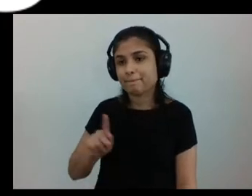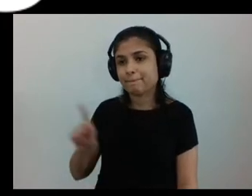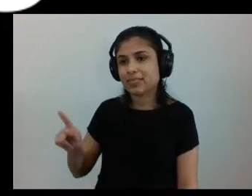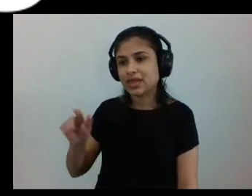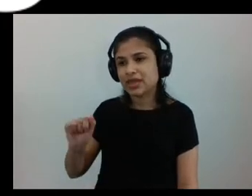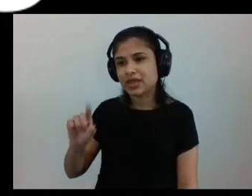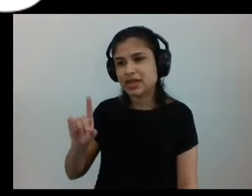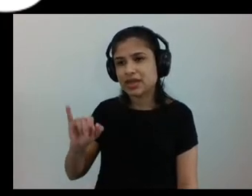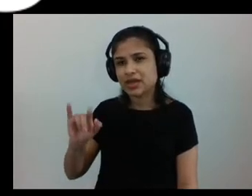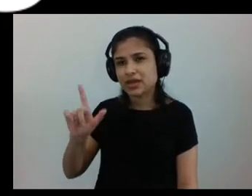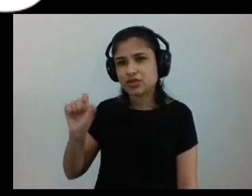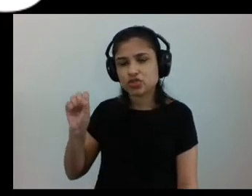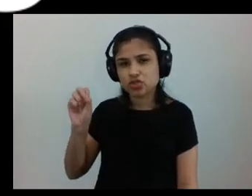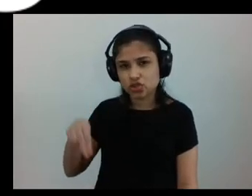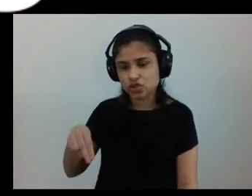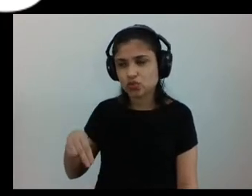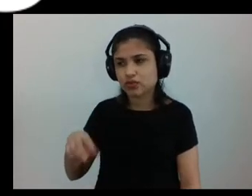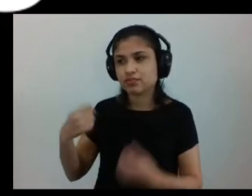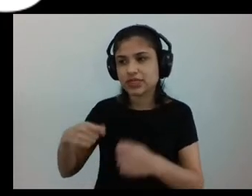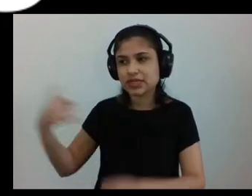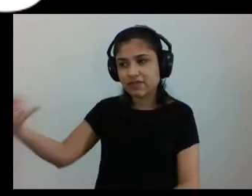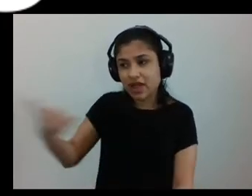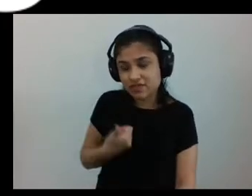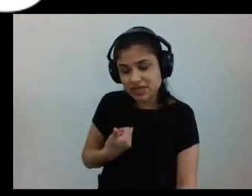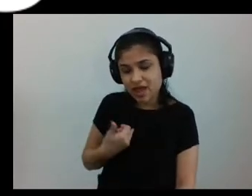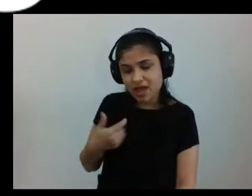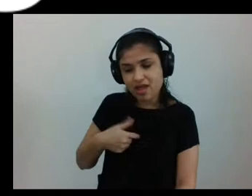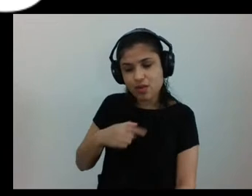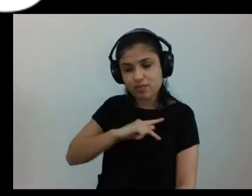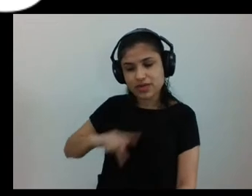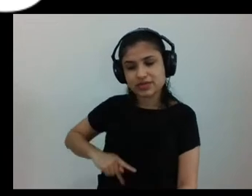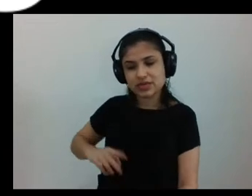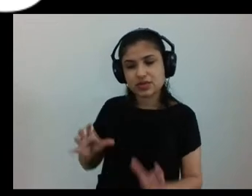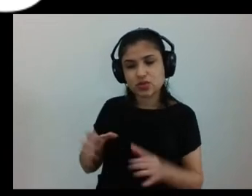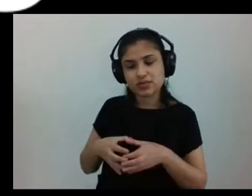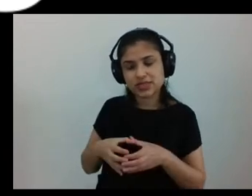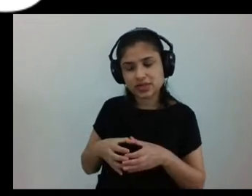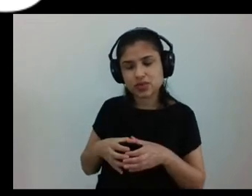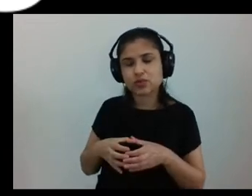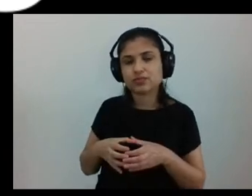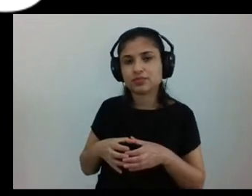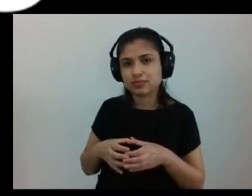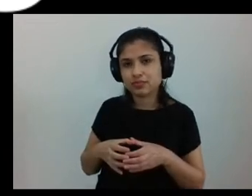sido dirigida a mim, que sou o presidente da comissão, tá certo? No entanto, eu concordo e